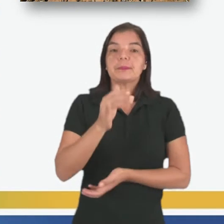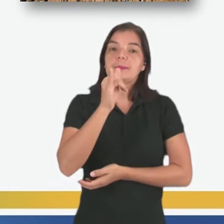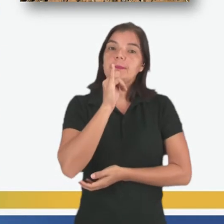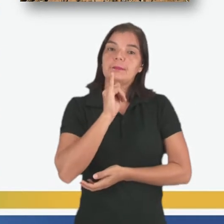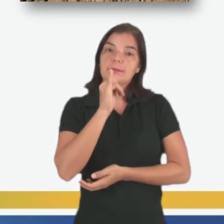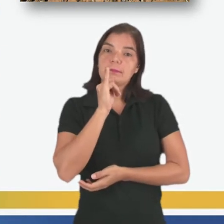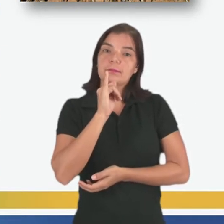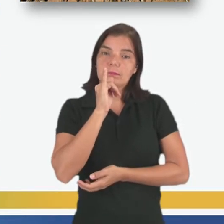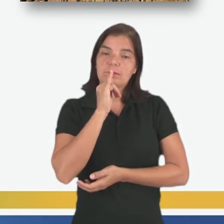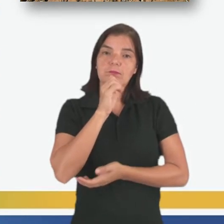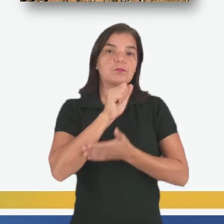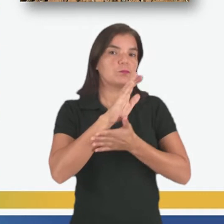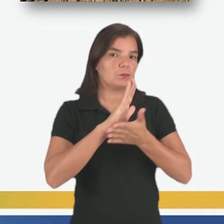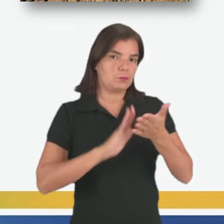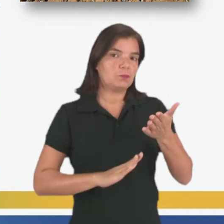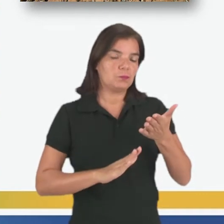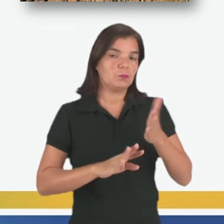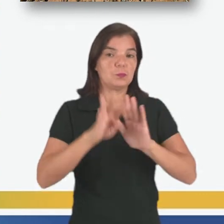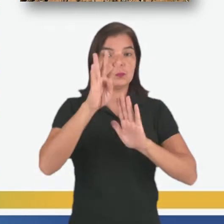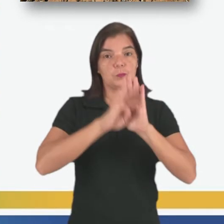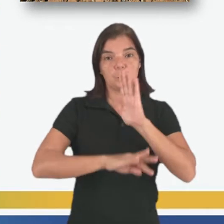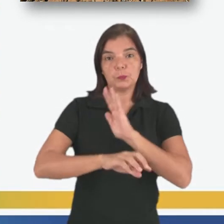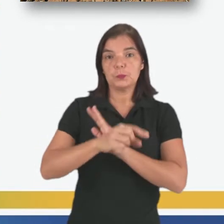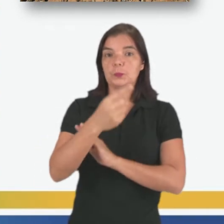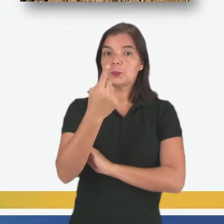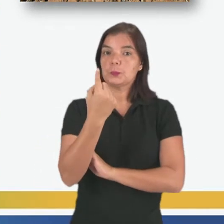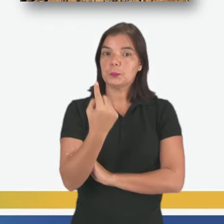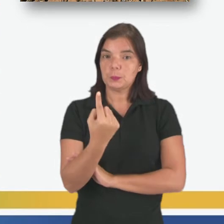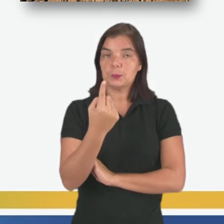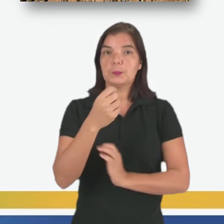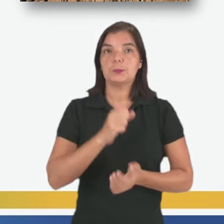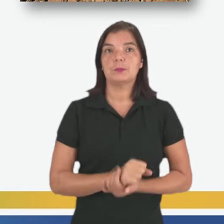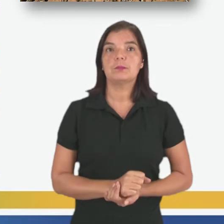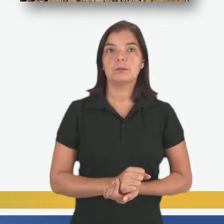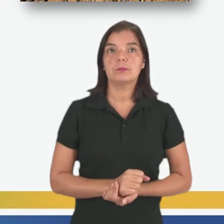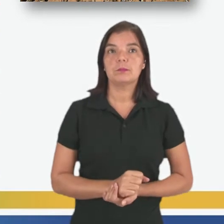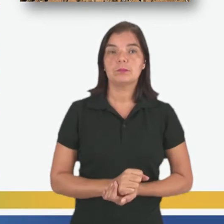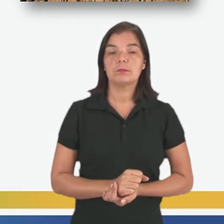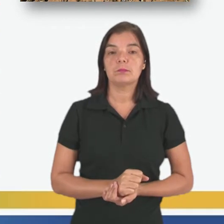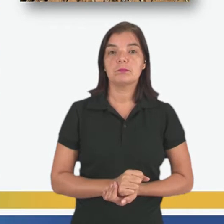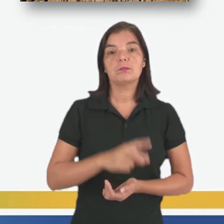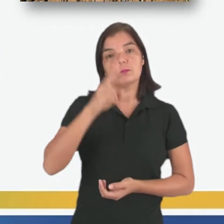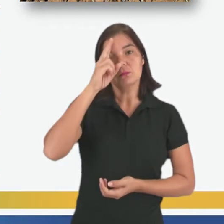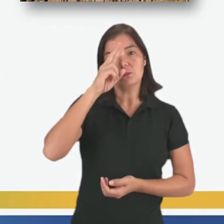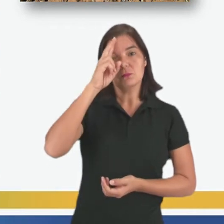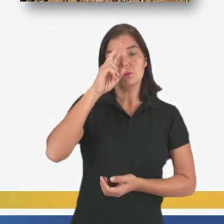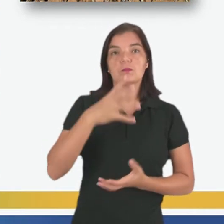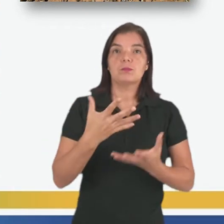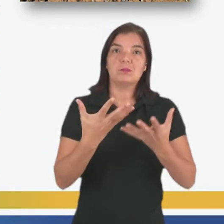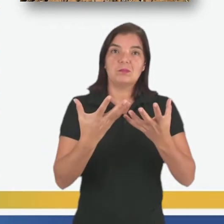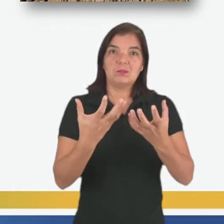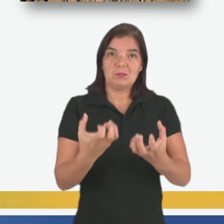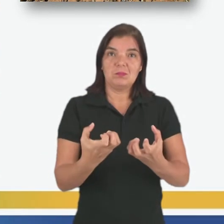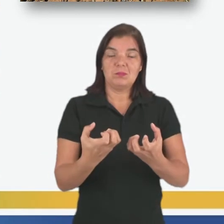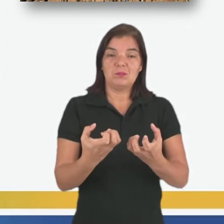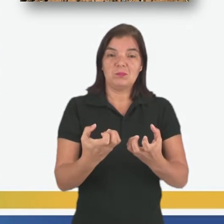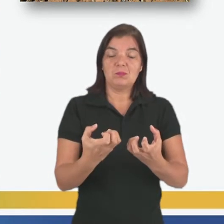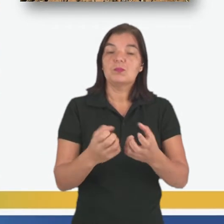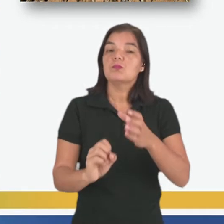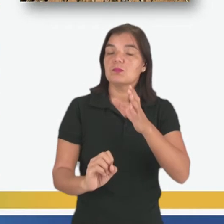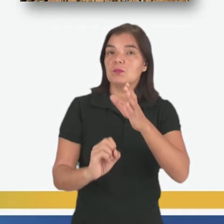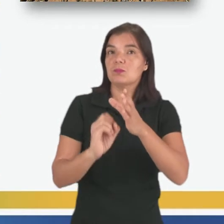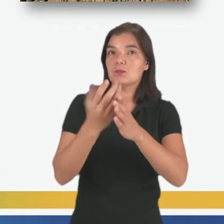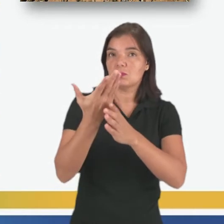exemplo aqui, um exercício. No texto 1 diz o seguinte: história seca,